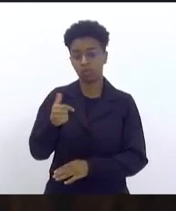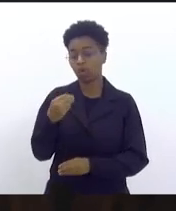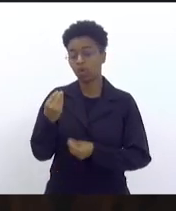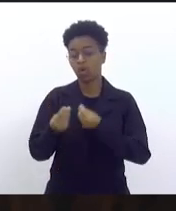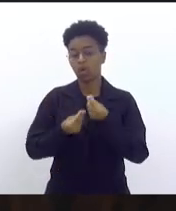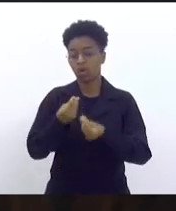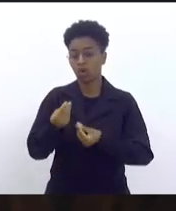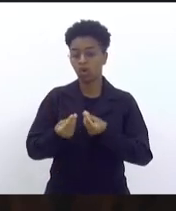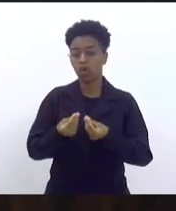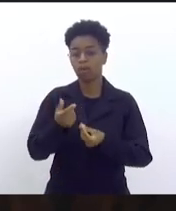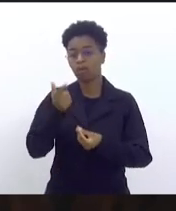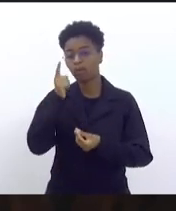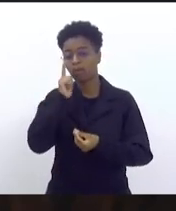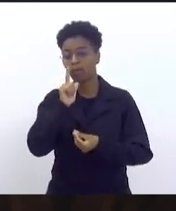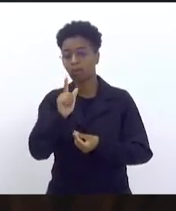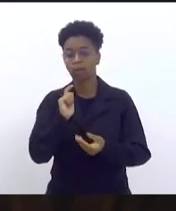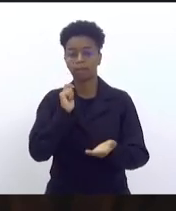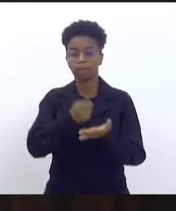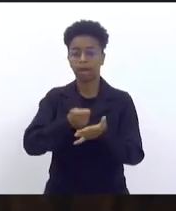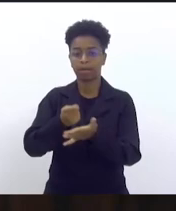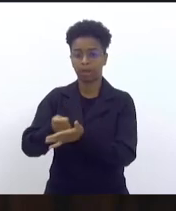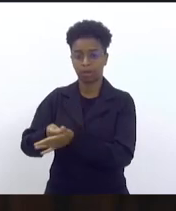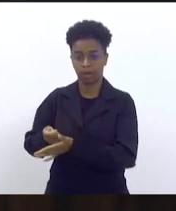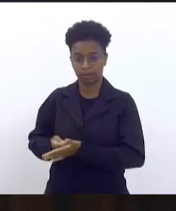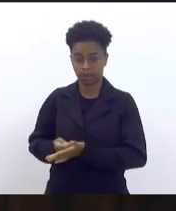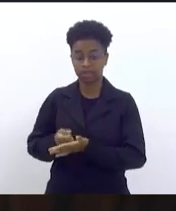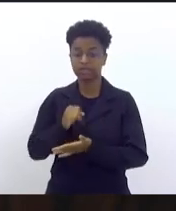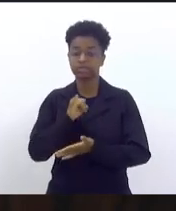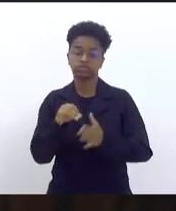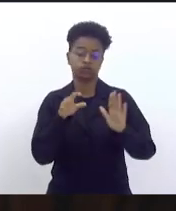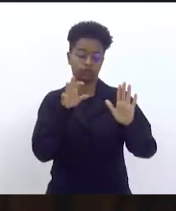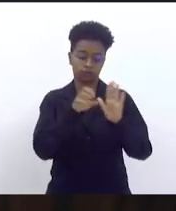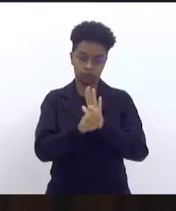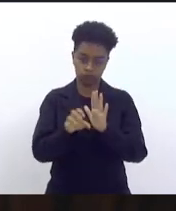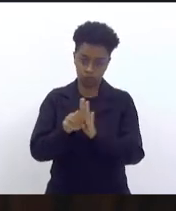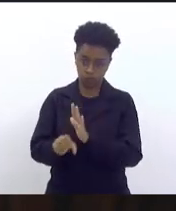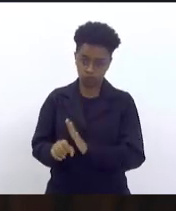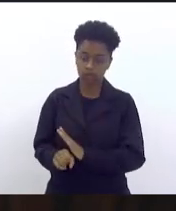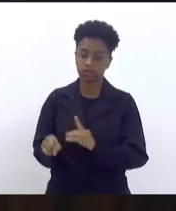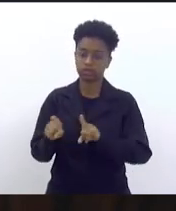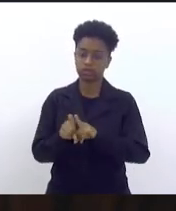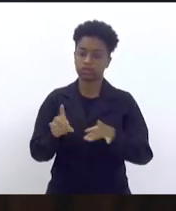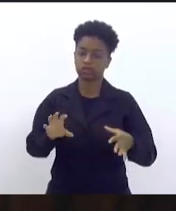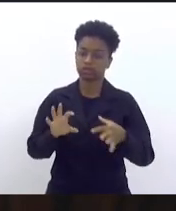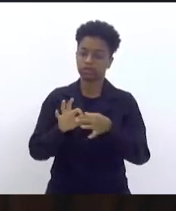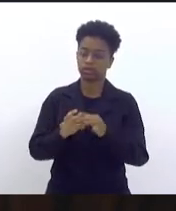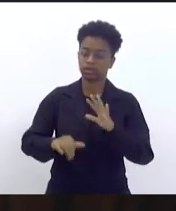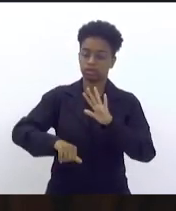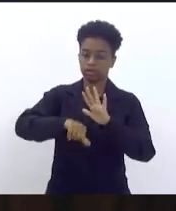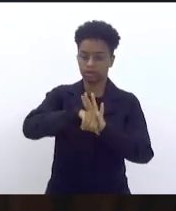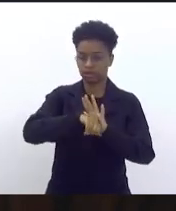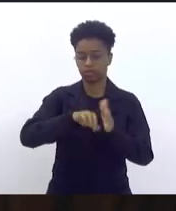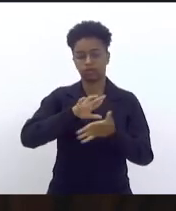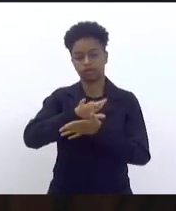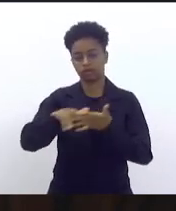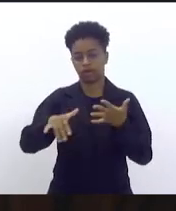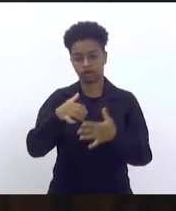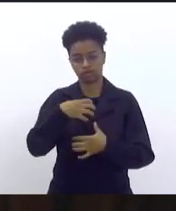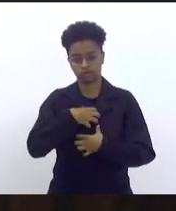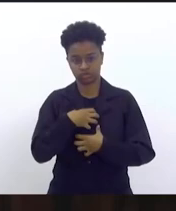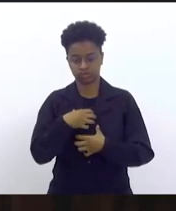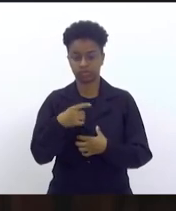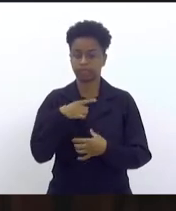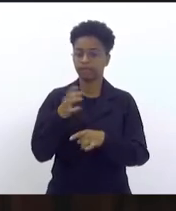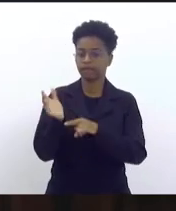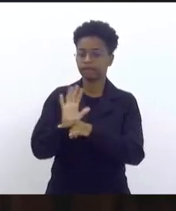vício tão dilacerante cometendo pequenos furtos e se associana a um crime de várias formas um